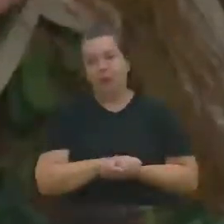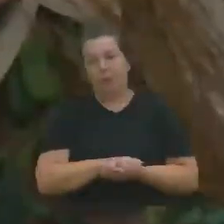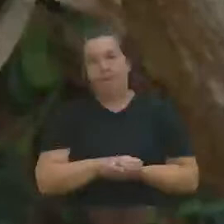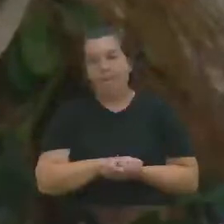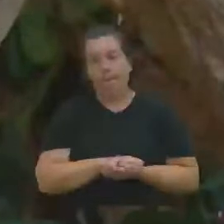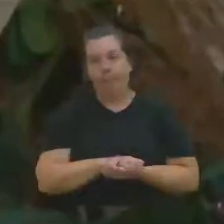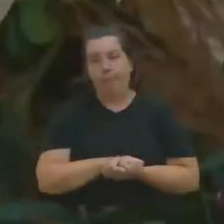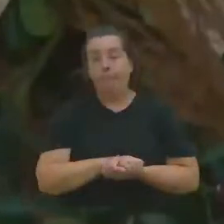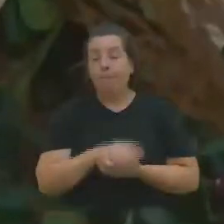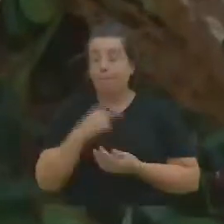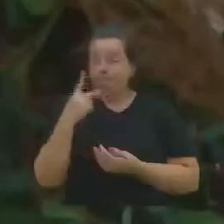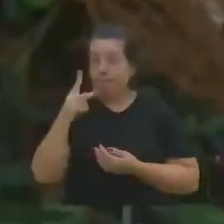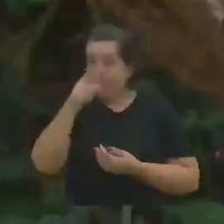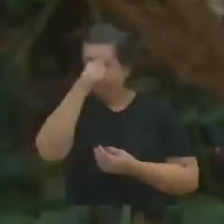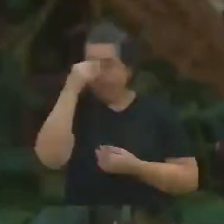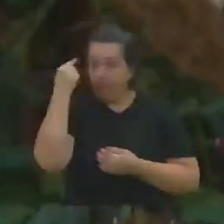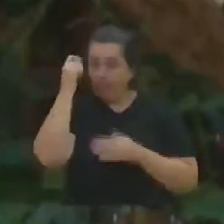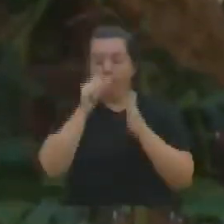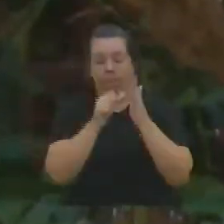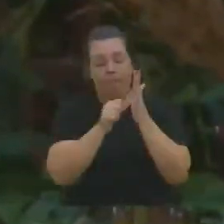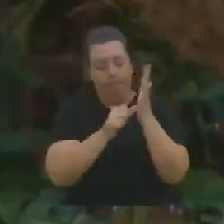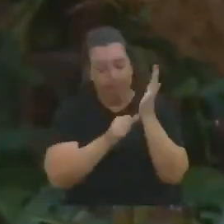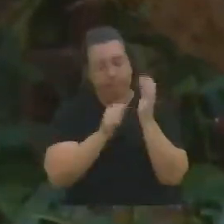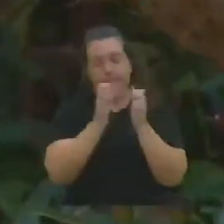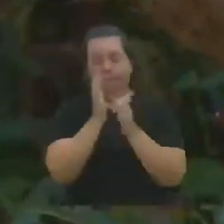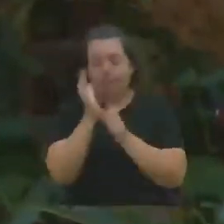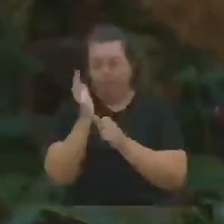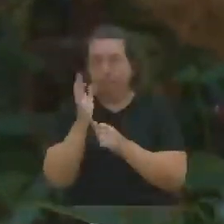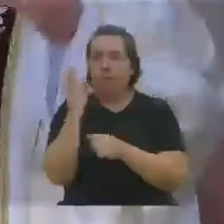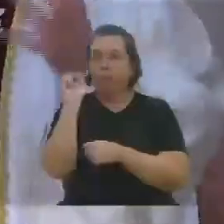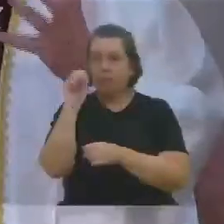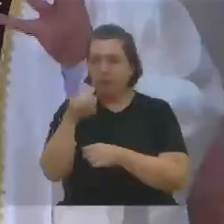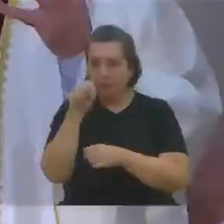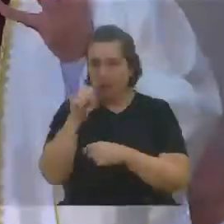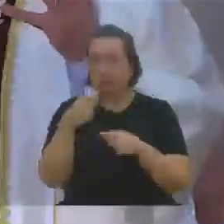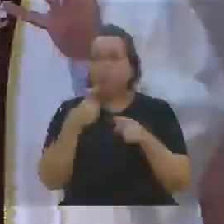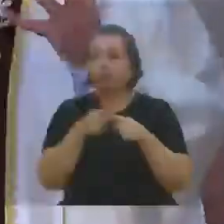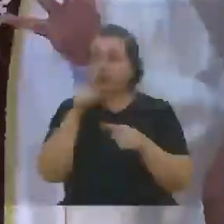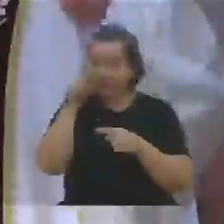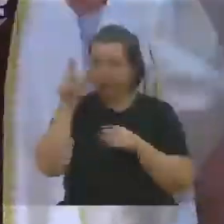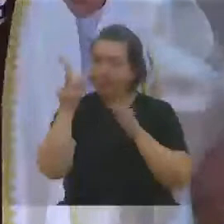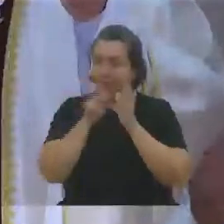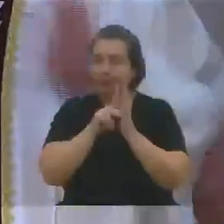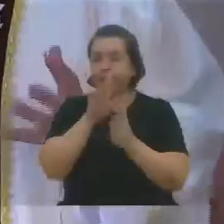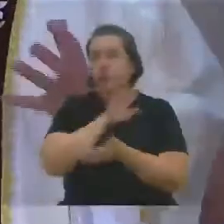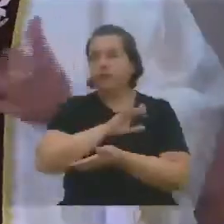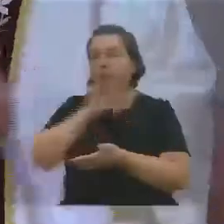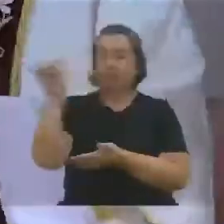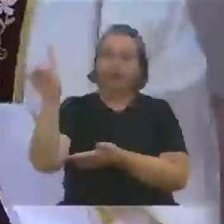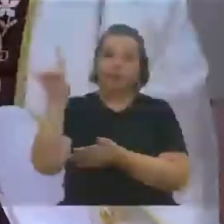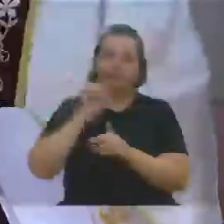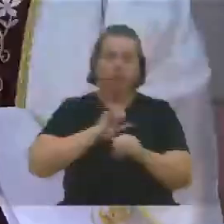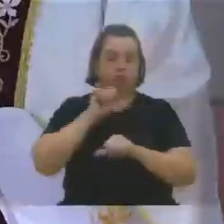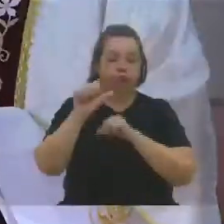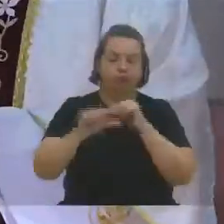Com sua santa chaga, sim, porque Ele é Deus, se fez